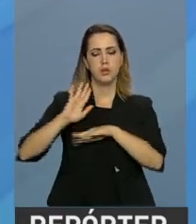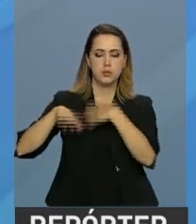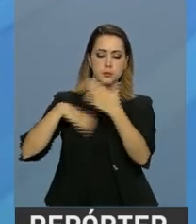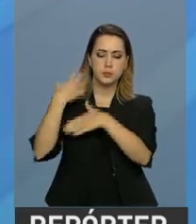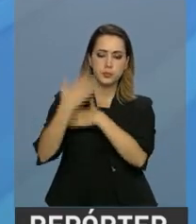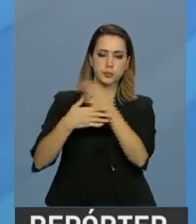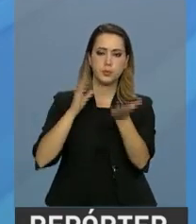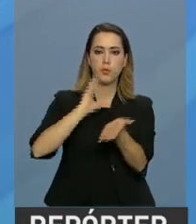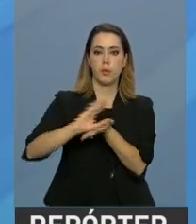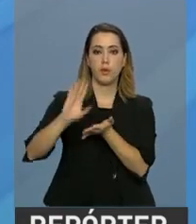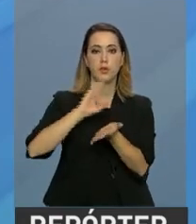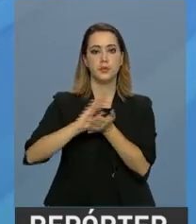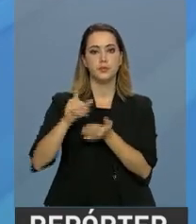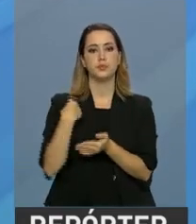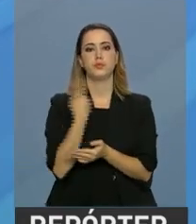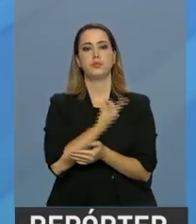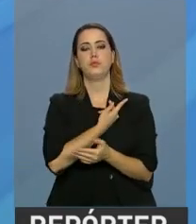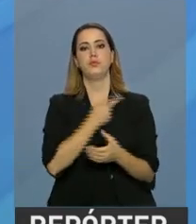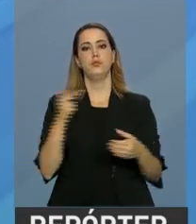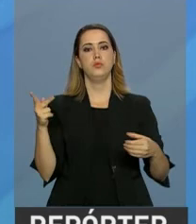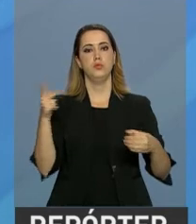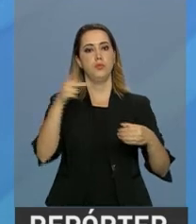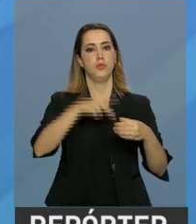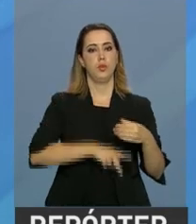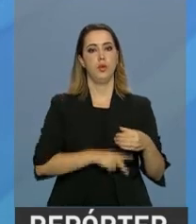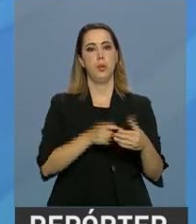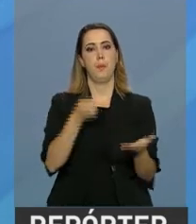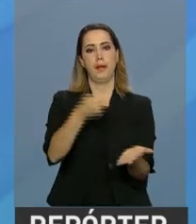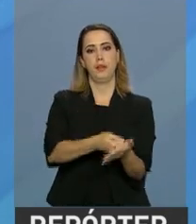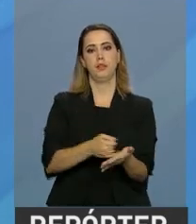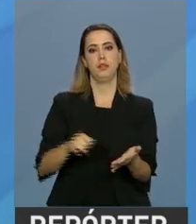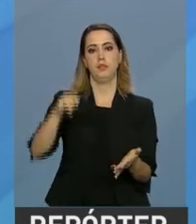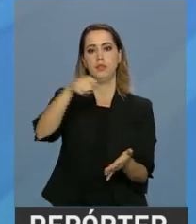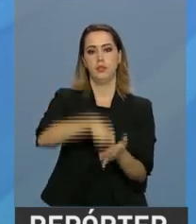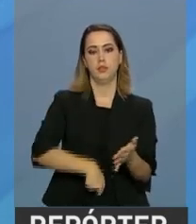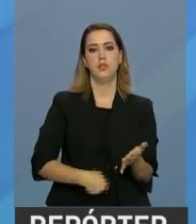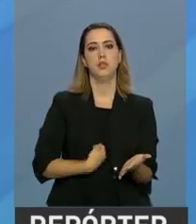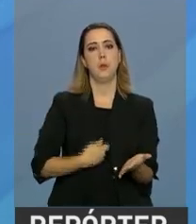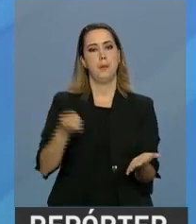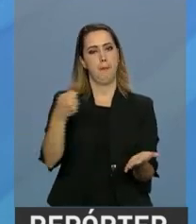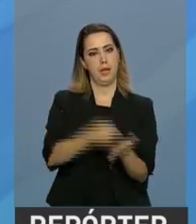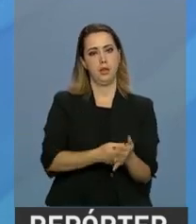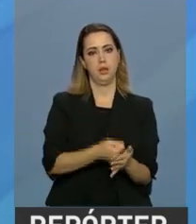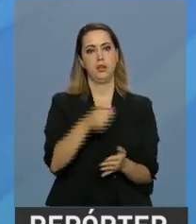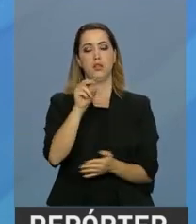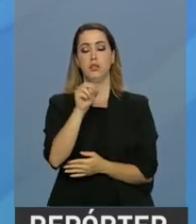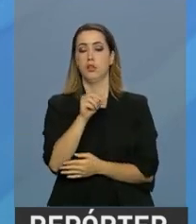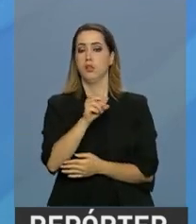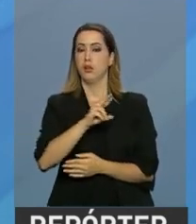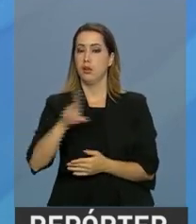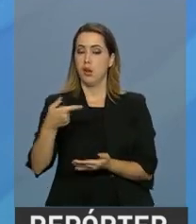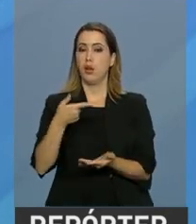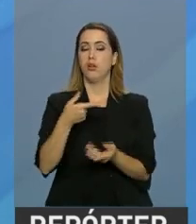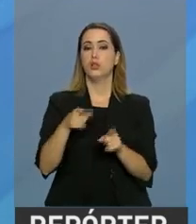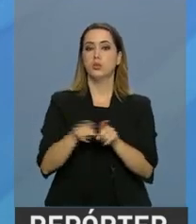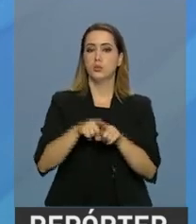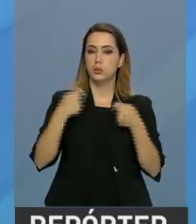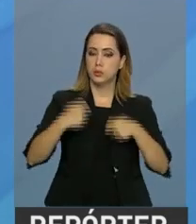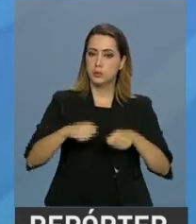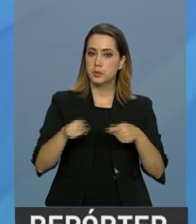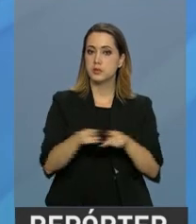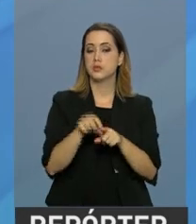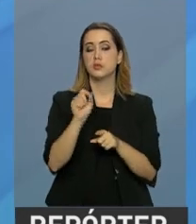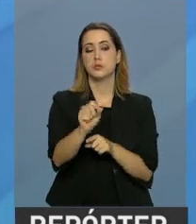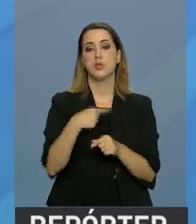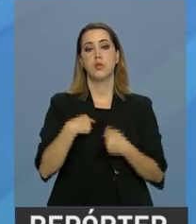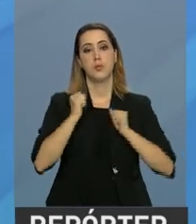investindo, extraindo nosso óleo, pagando seus impostos, pagando seus royalties, vão ter a liberdade e a oportunidade de